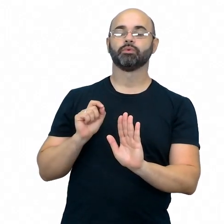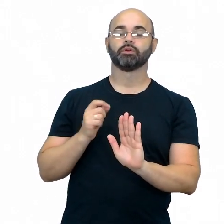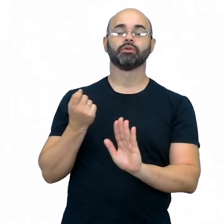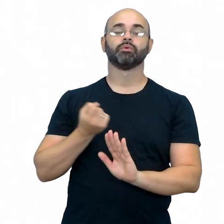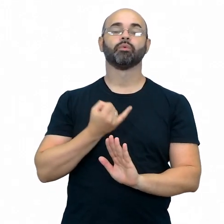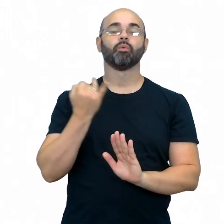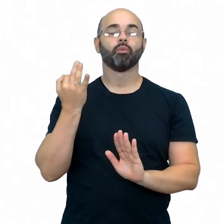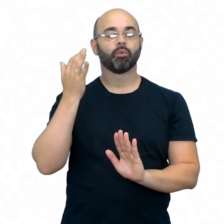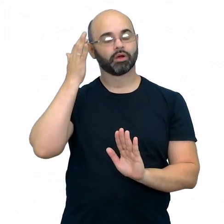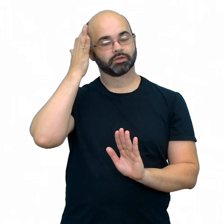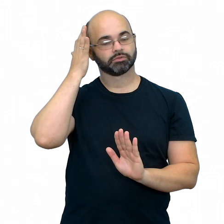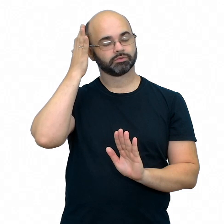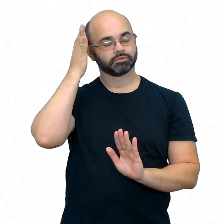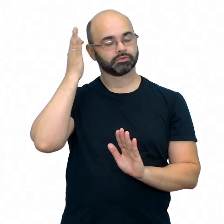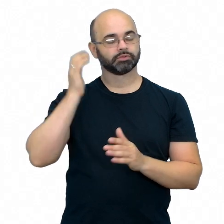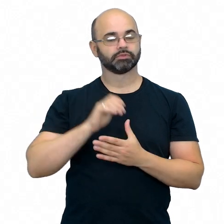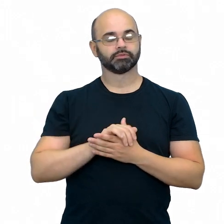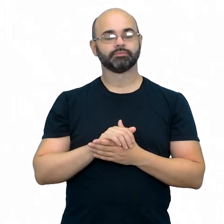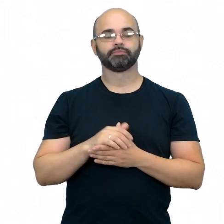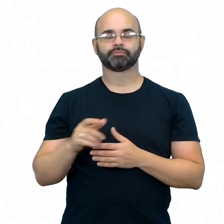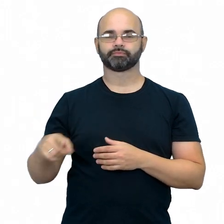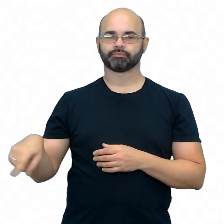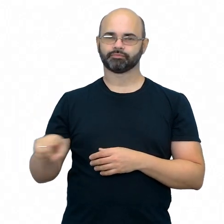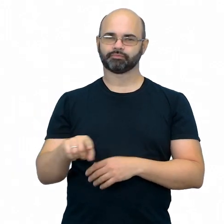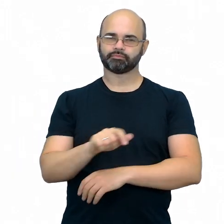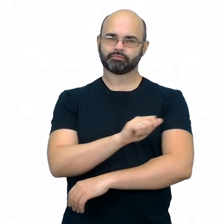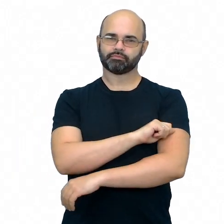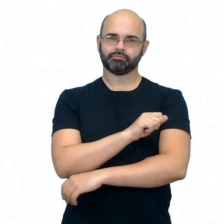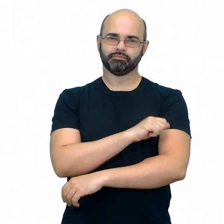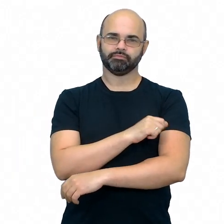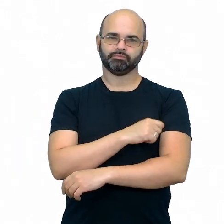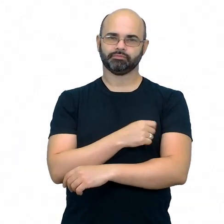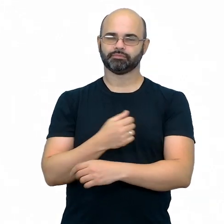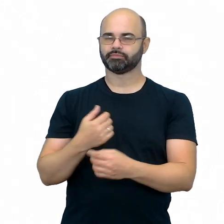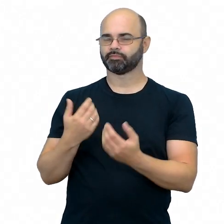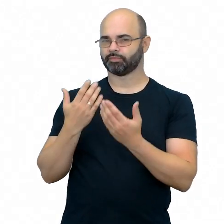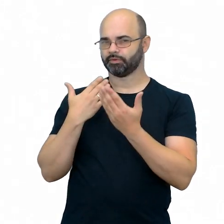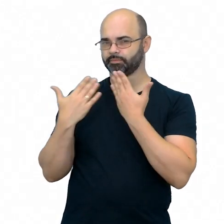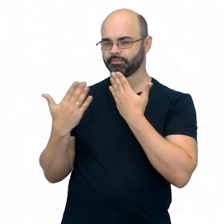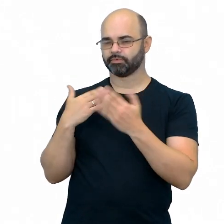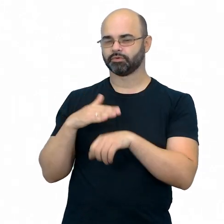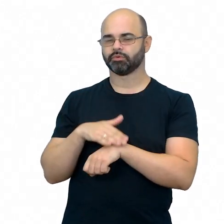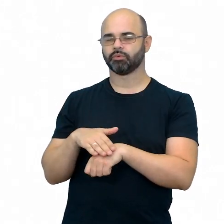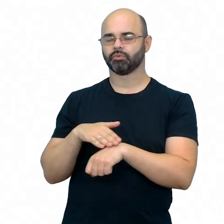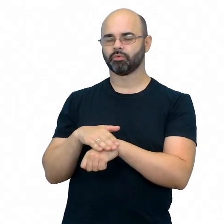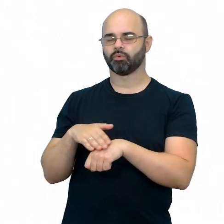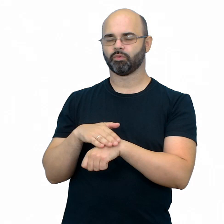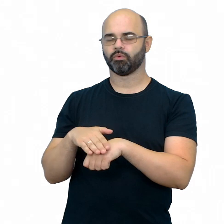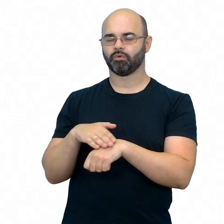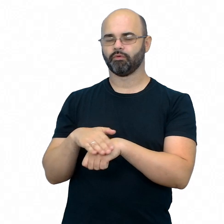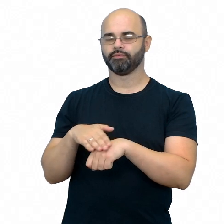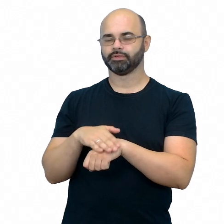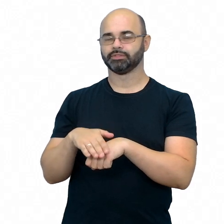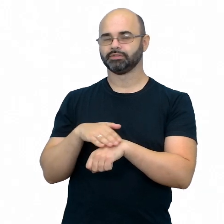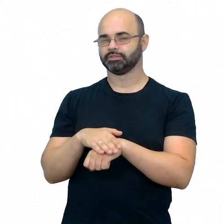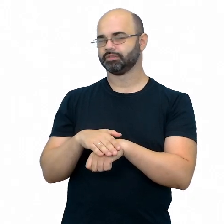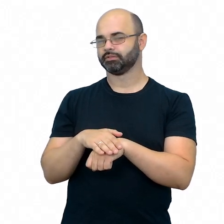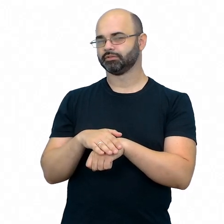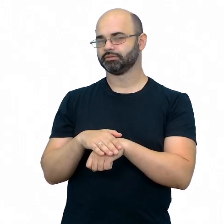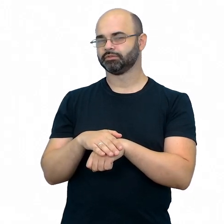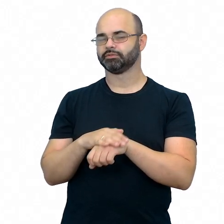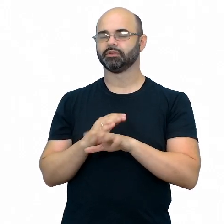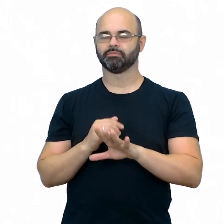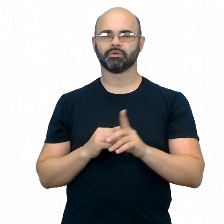esses estudantes, né, essa questão motriz, ela está relacionada com o que eu estou trazendo, será que nós vamos conseguir